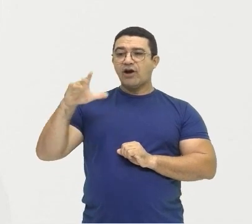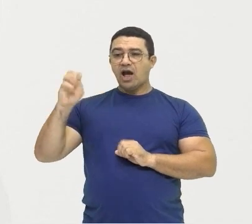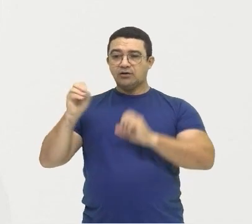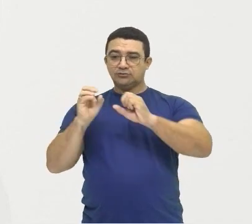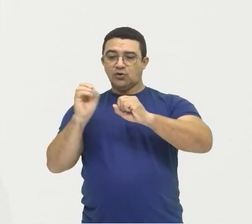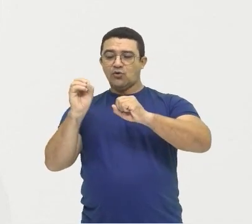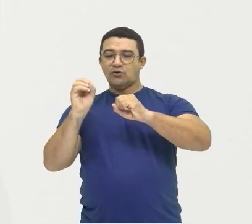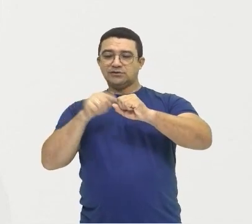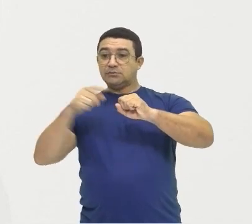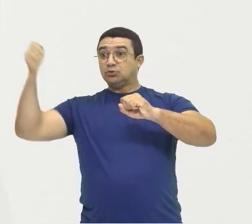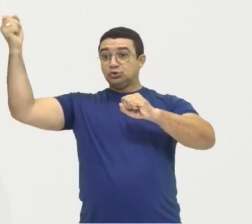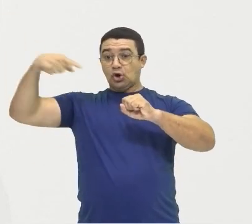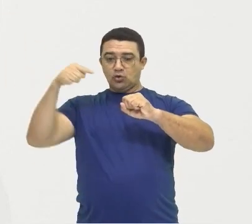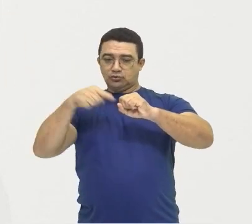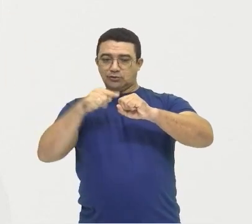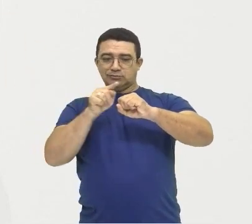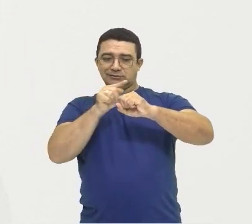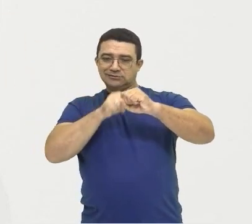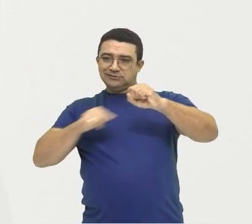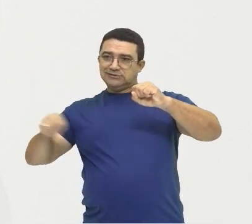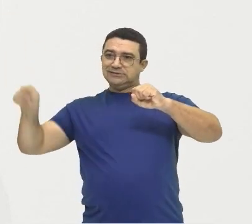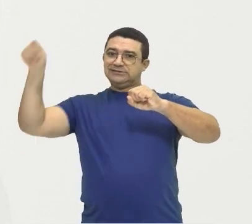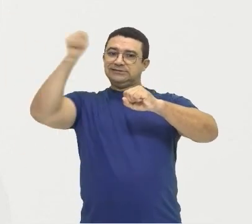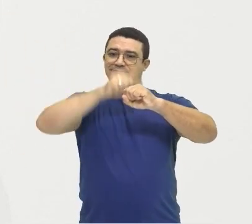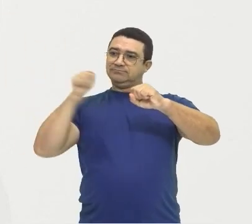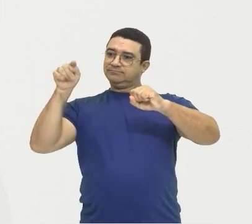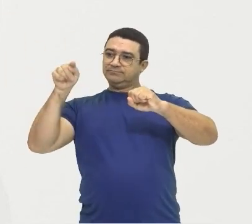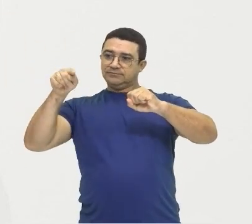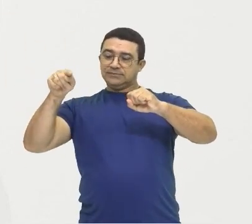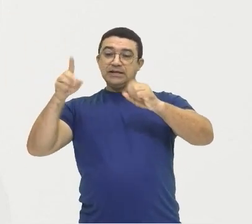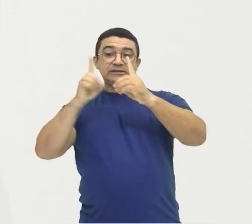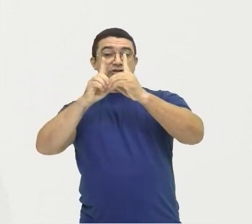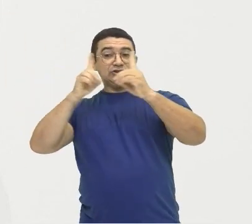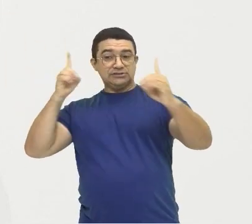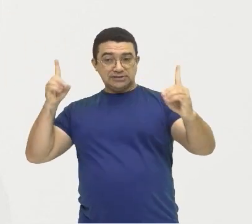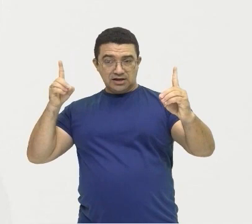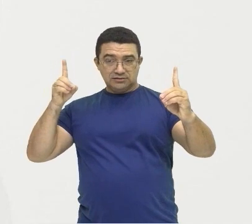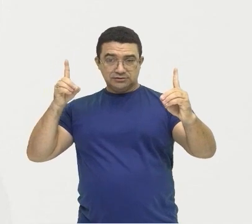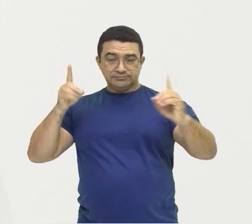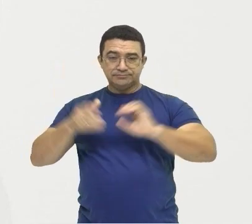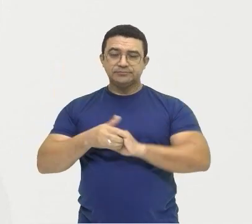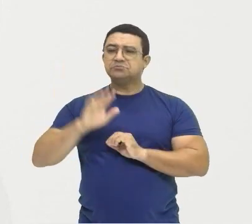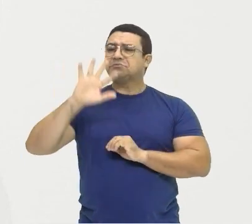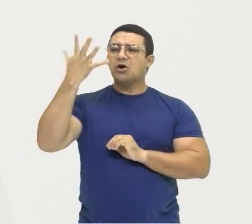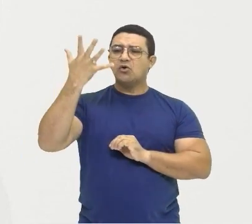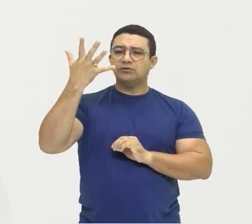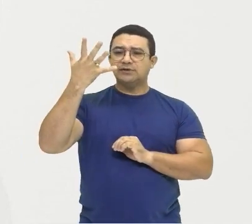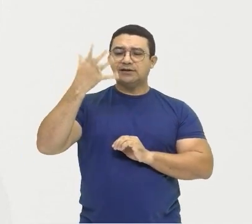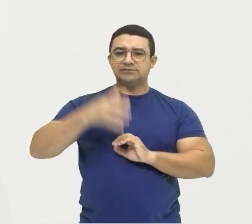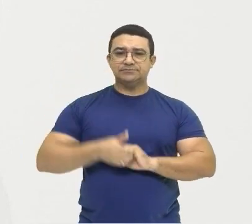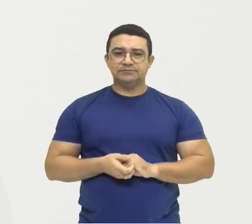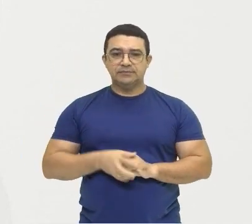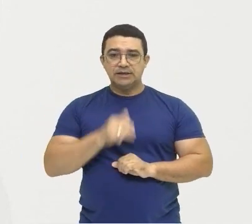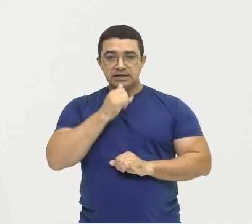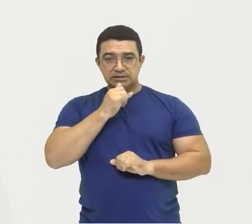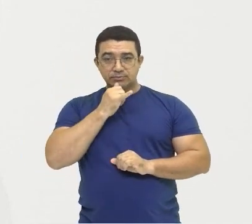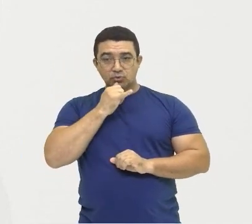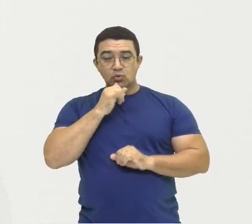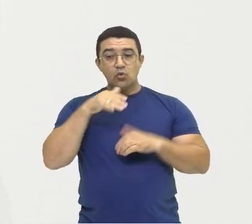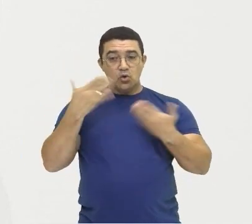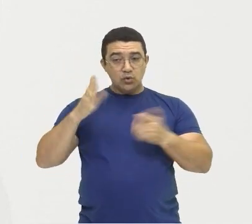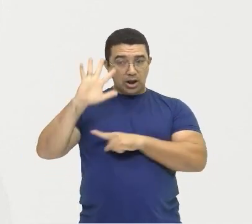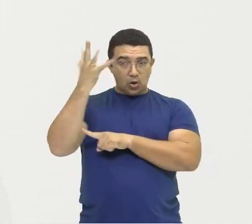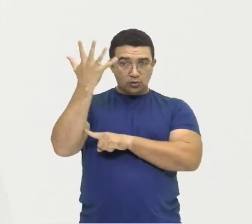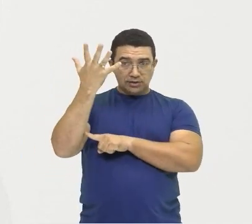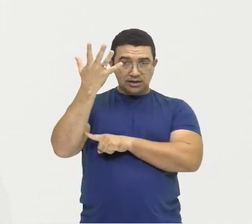ele está mais distante do Sol. E acontece uma coisa interessante, né? Só para relembrar vocês. Quando ele está no periélio,